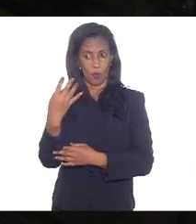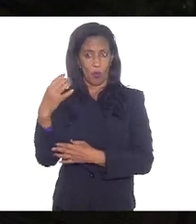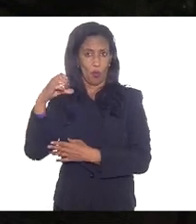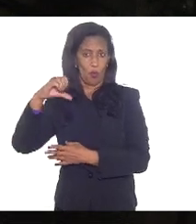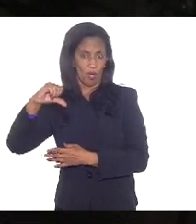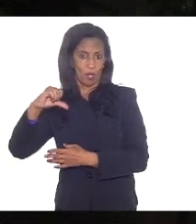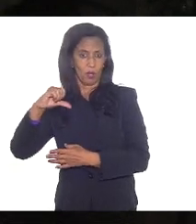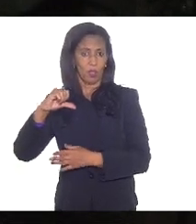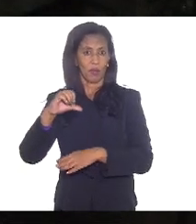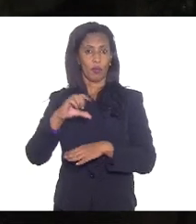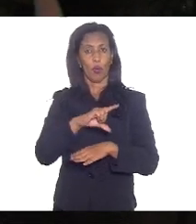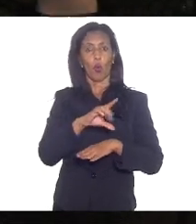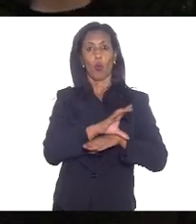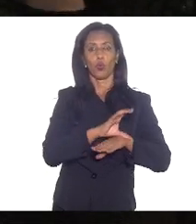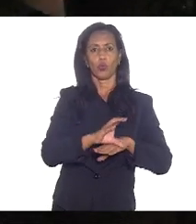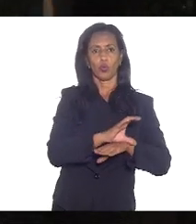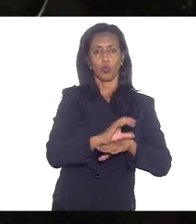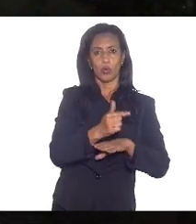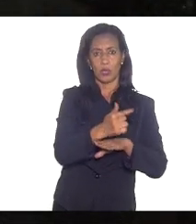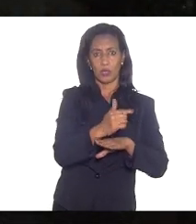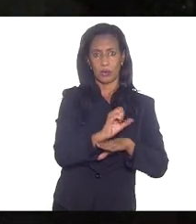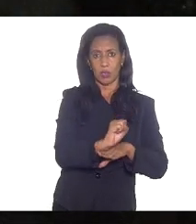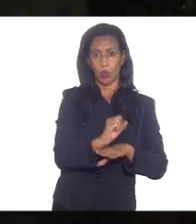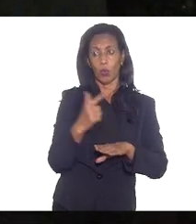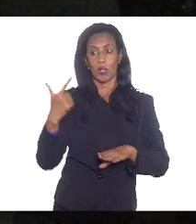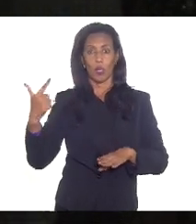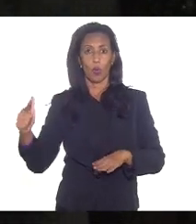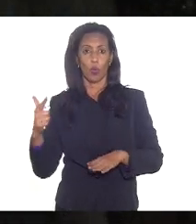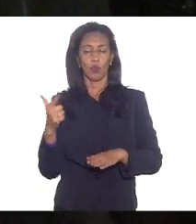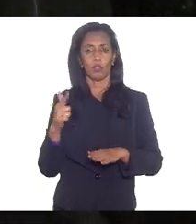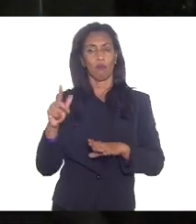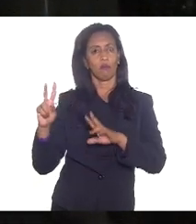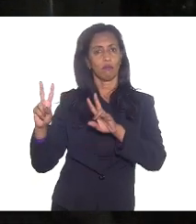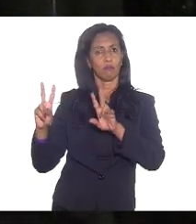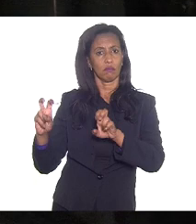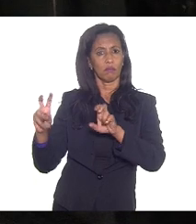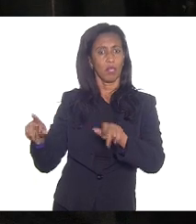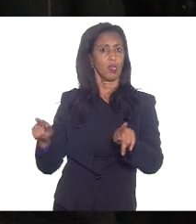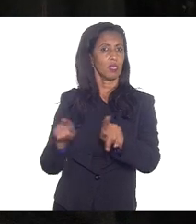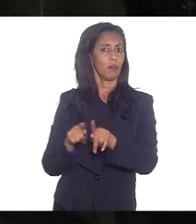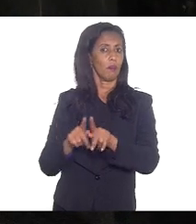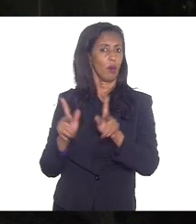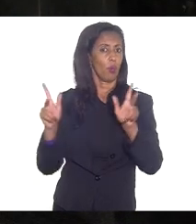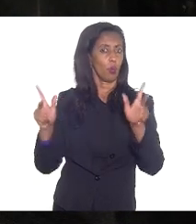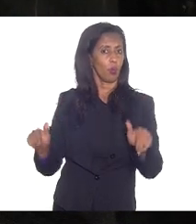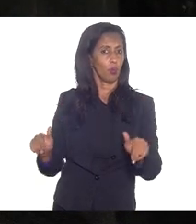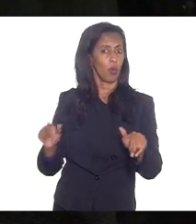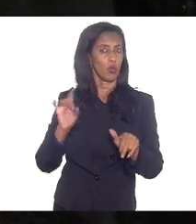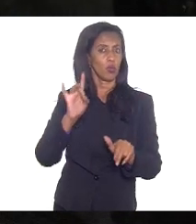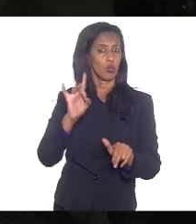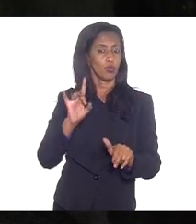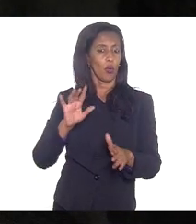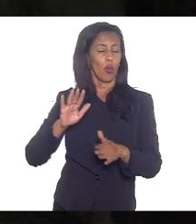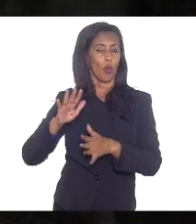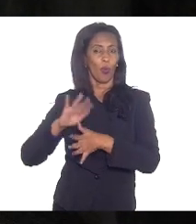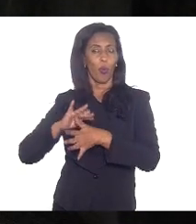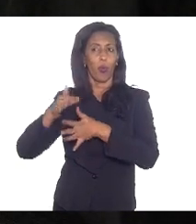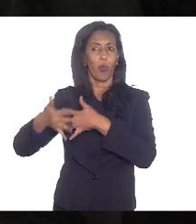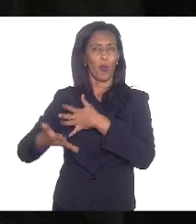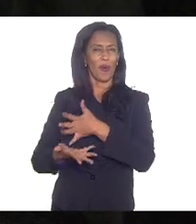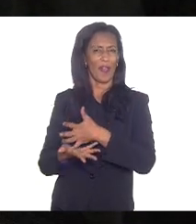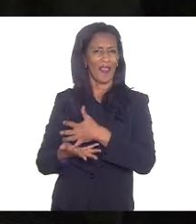constitucional 78, e essa outra trata do mesmo tema, apenas com a intérprete de